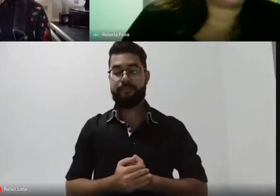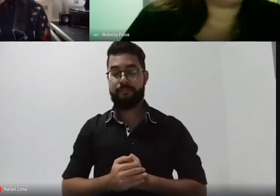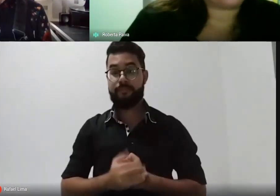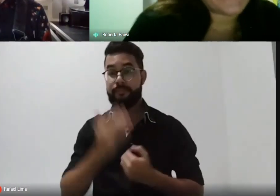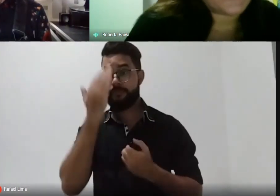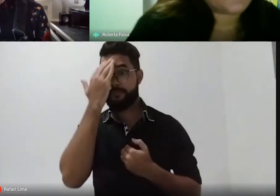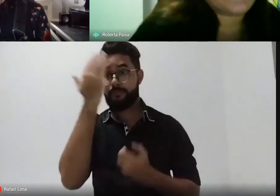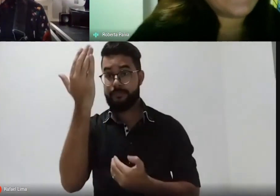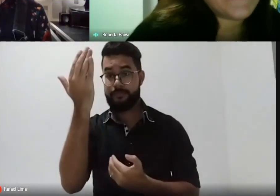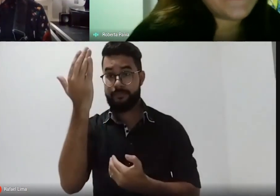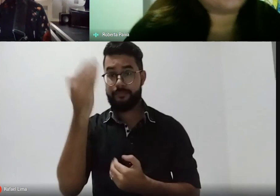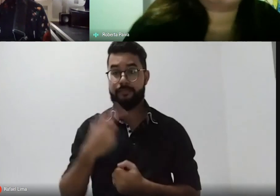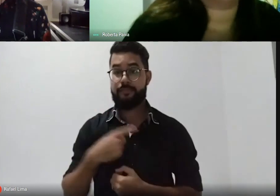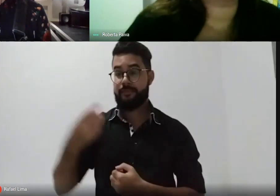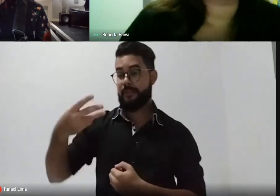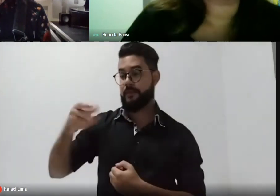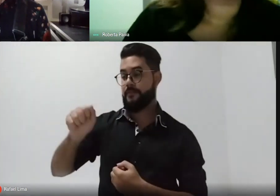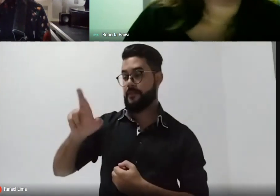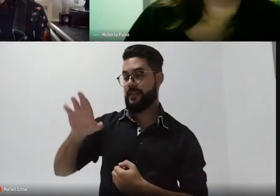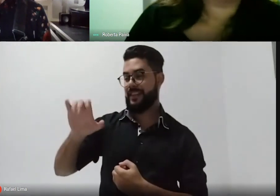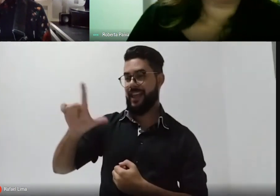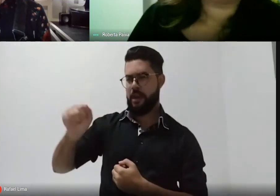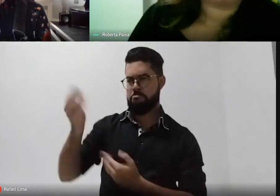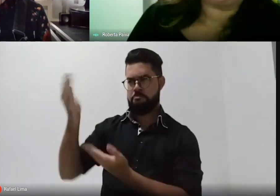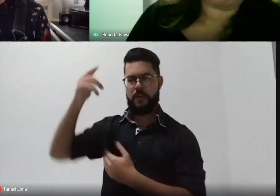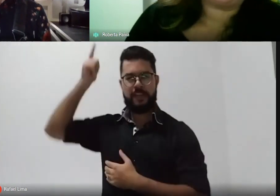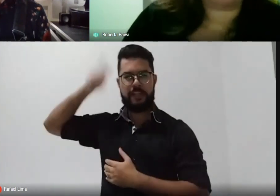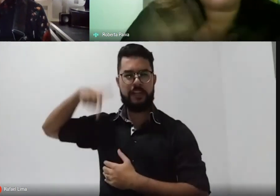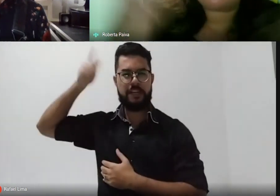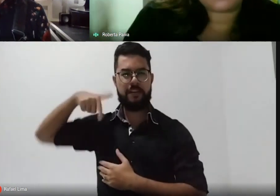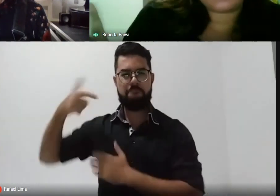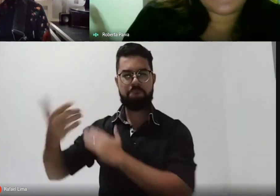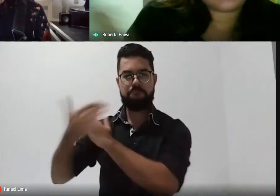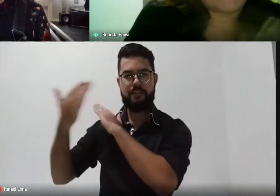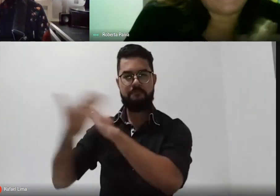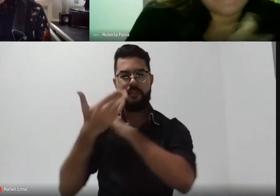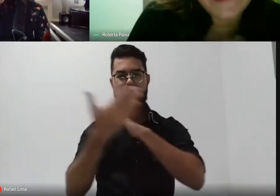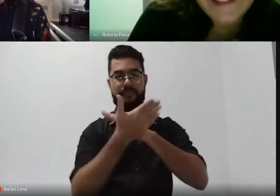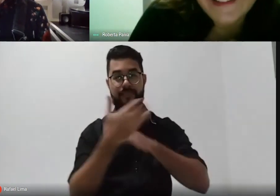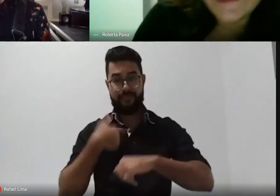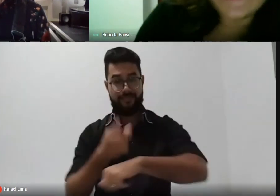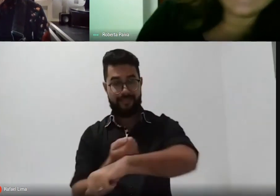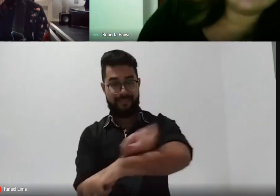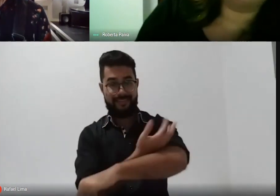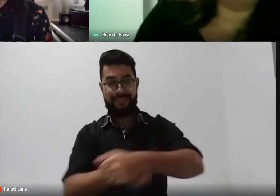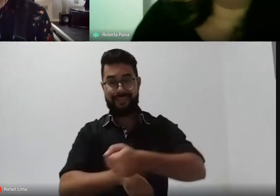de Marcela, nossa líder, né? Então, eu estou emocionada, gente.